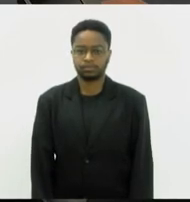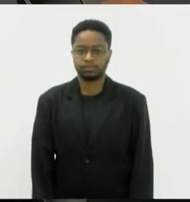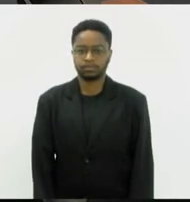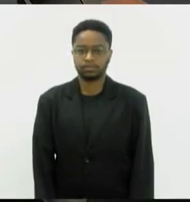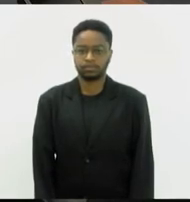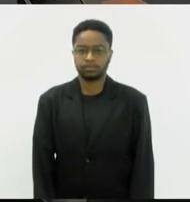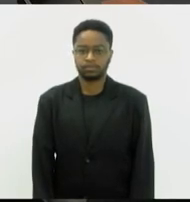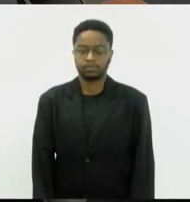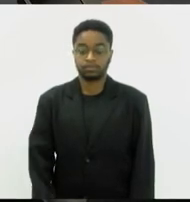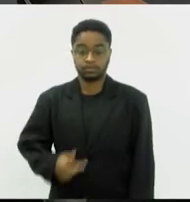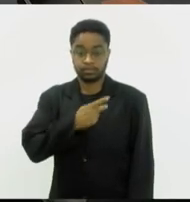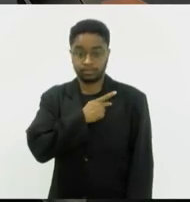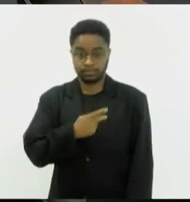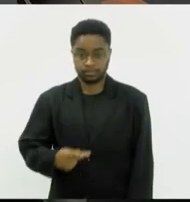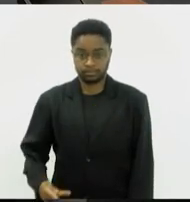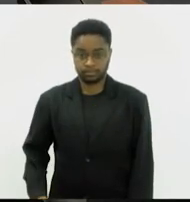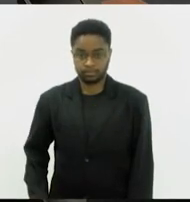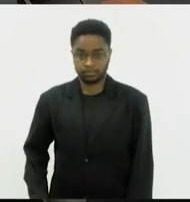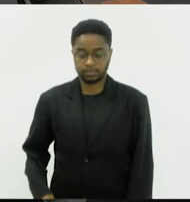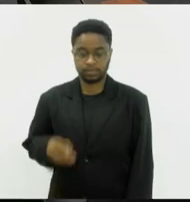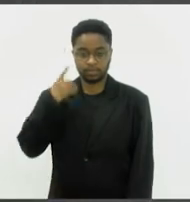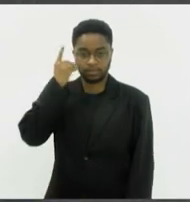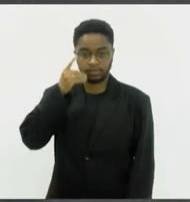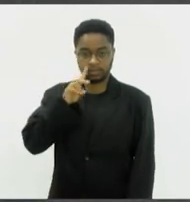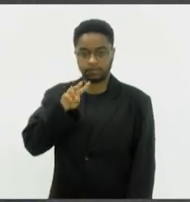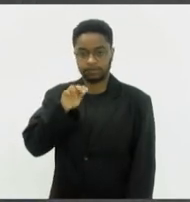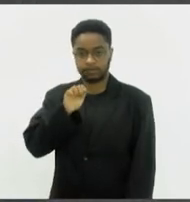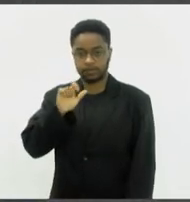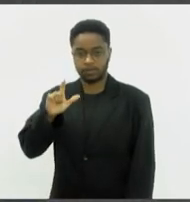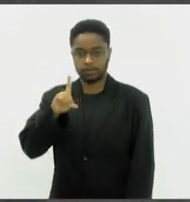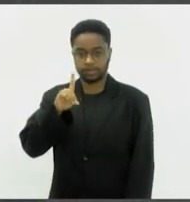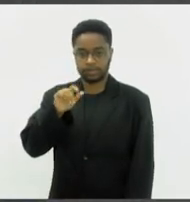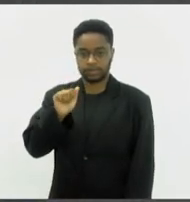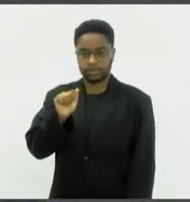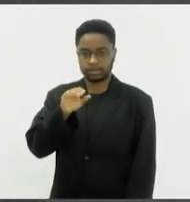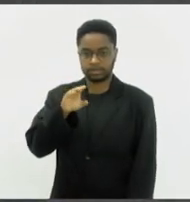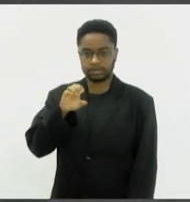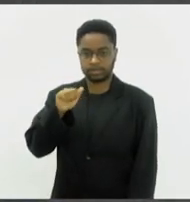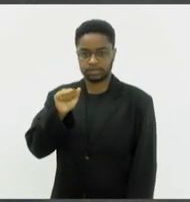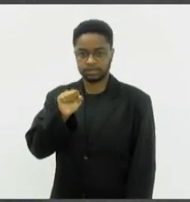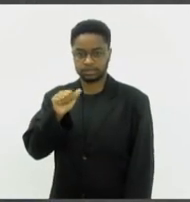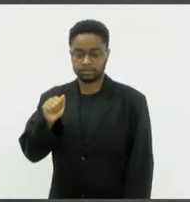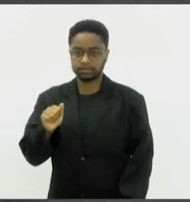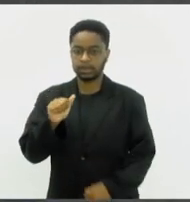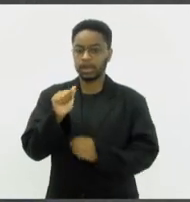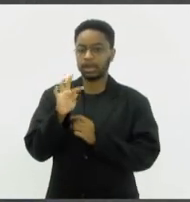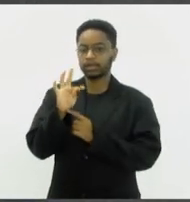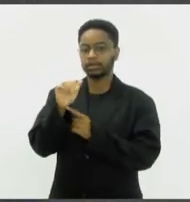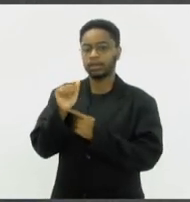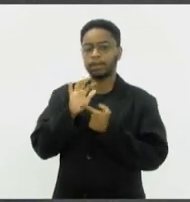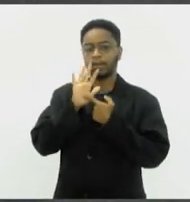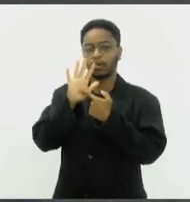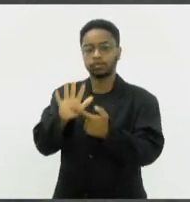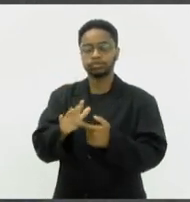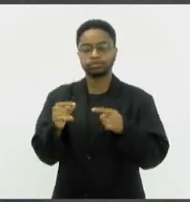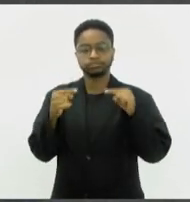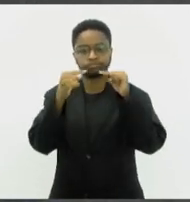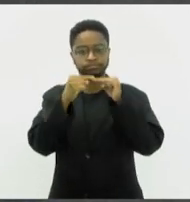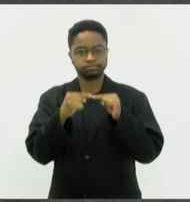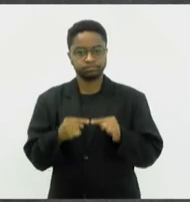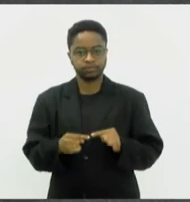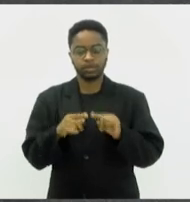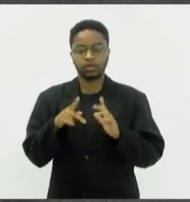Senhor presidente, deputado Valdacé Asa, a ata reflete com exatidão o